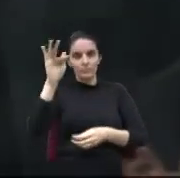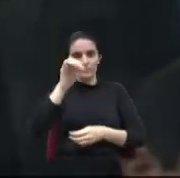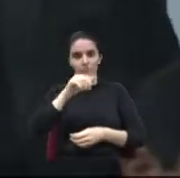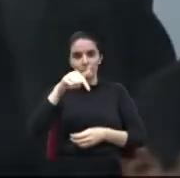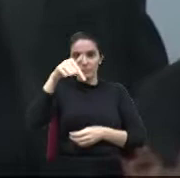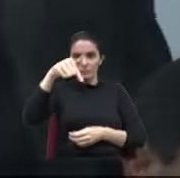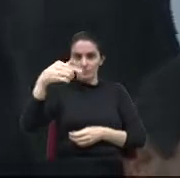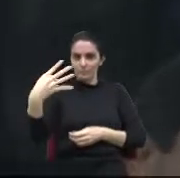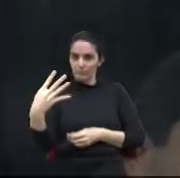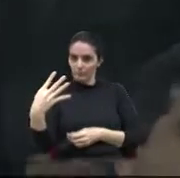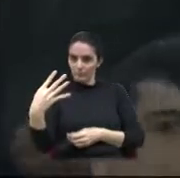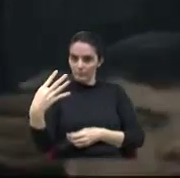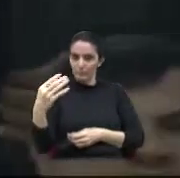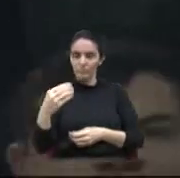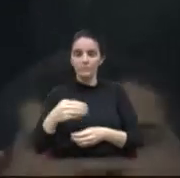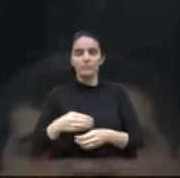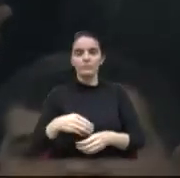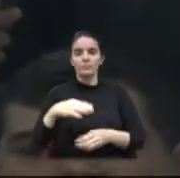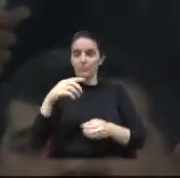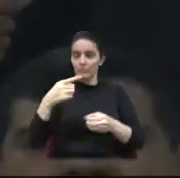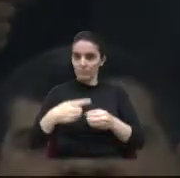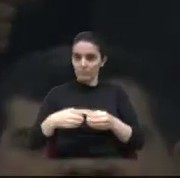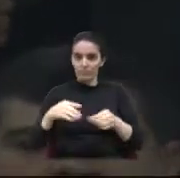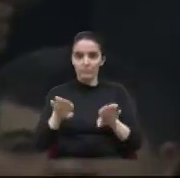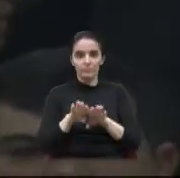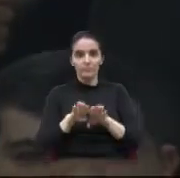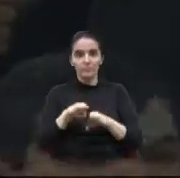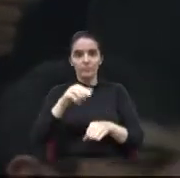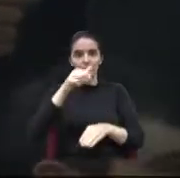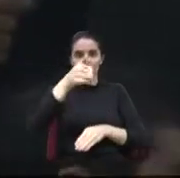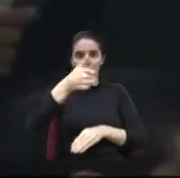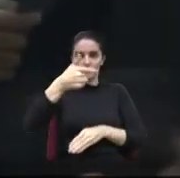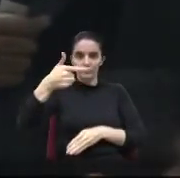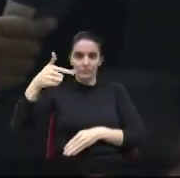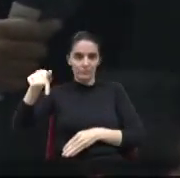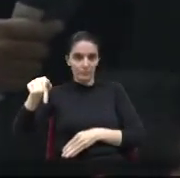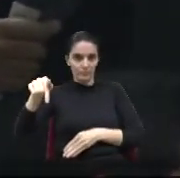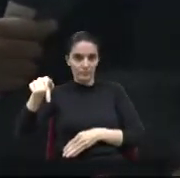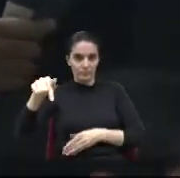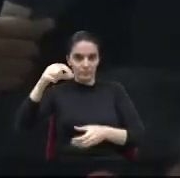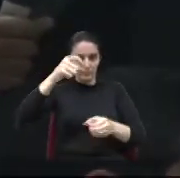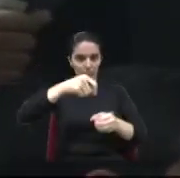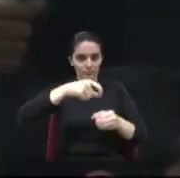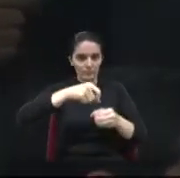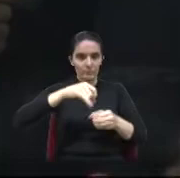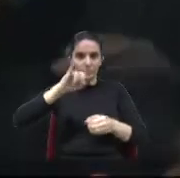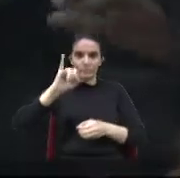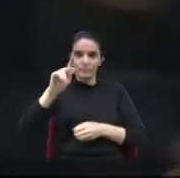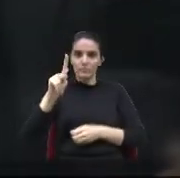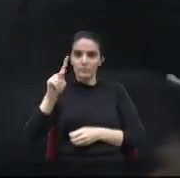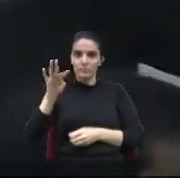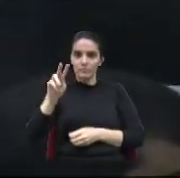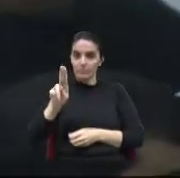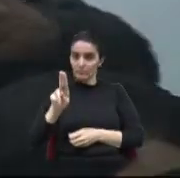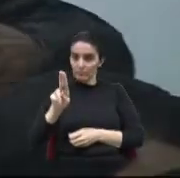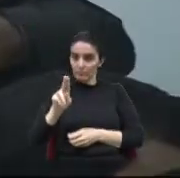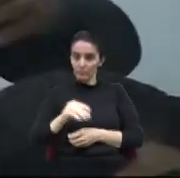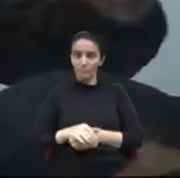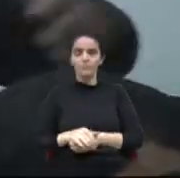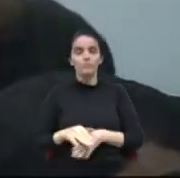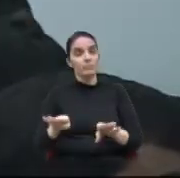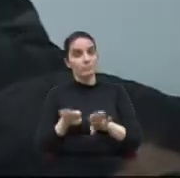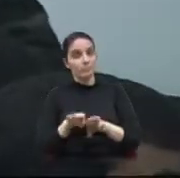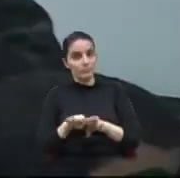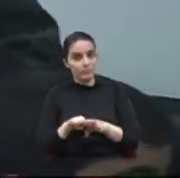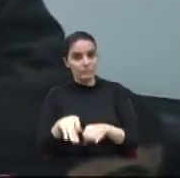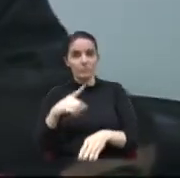fundos de participação do município e também a estimativa de 127 milhões de arrecadação de IPTU. Além desses valores, tem